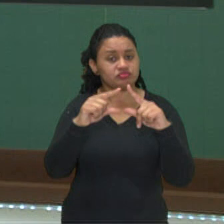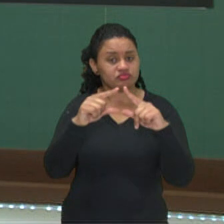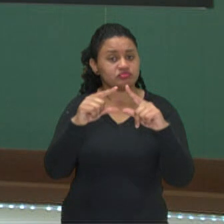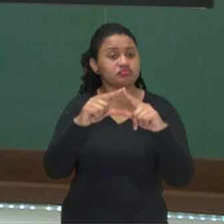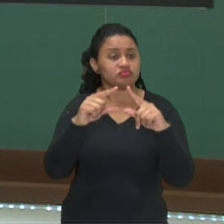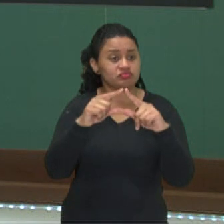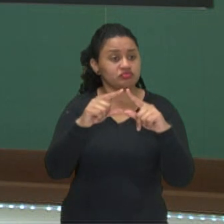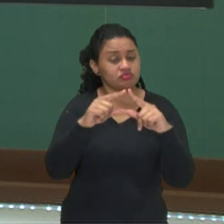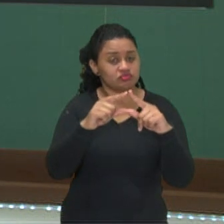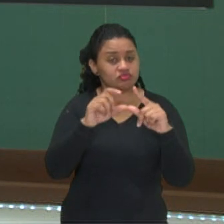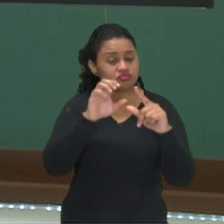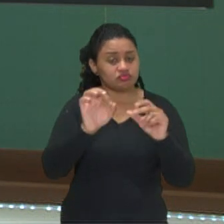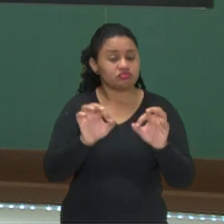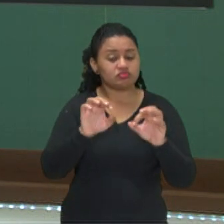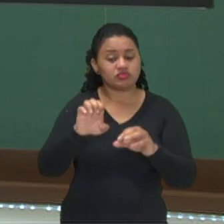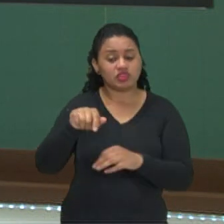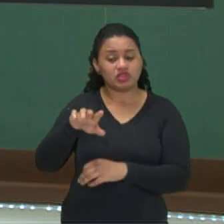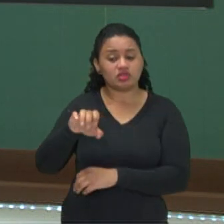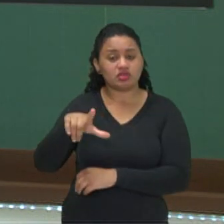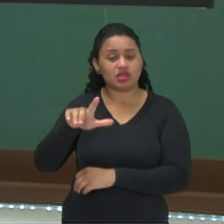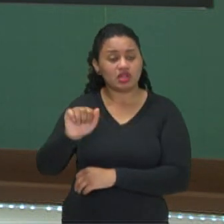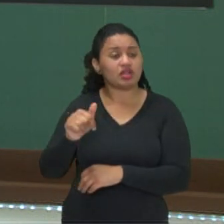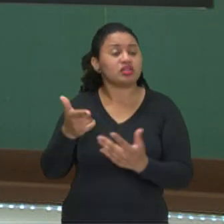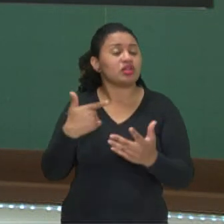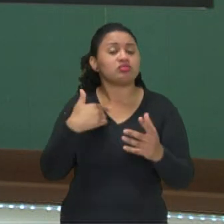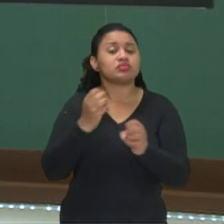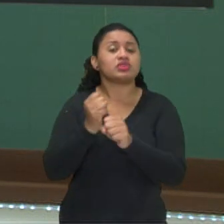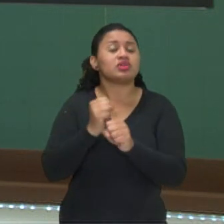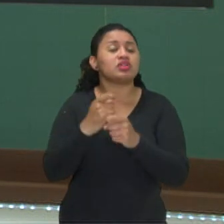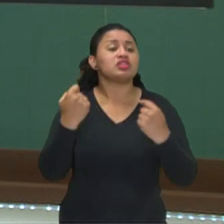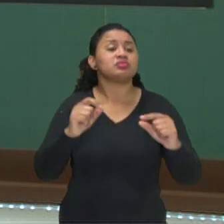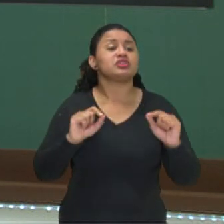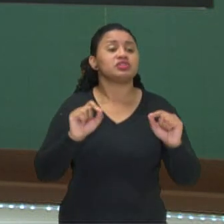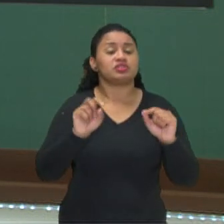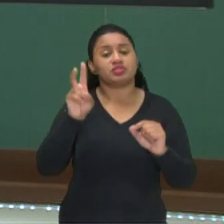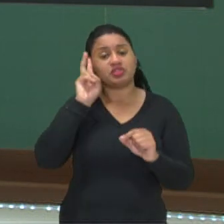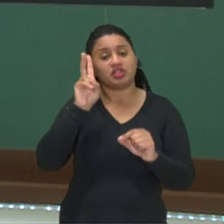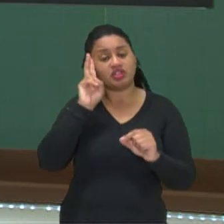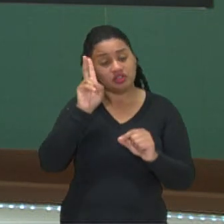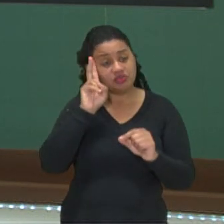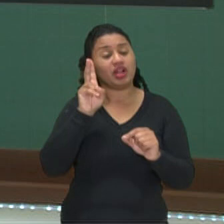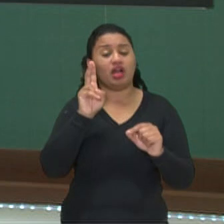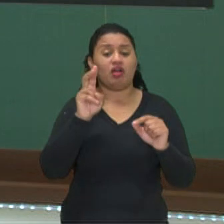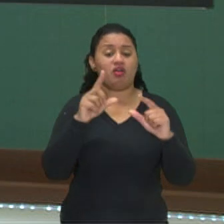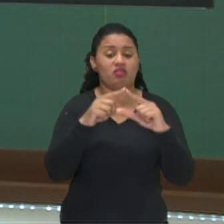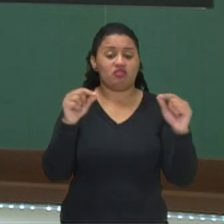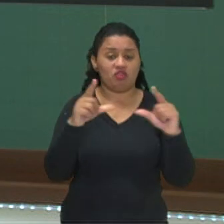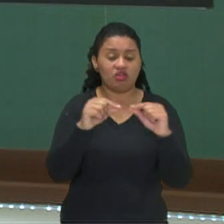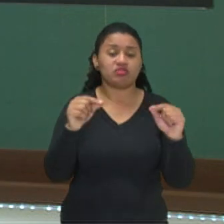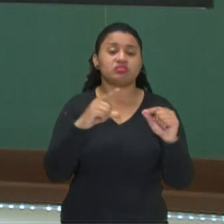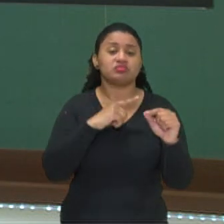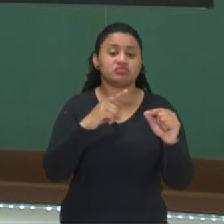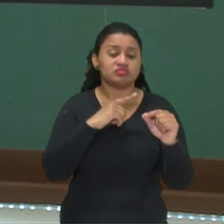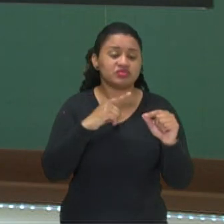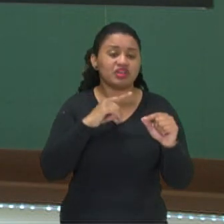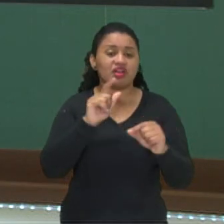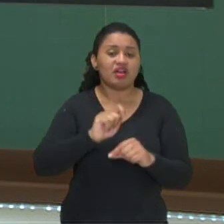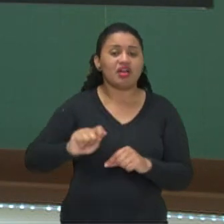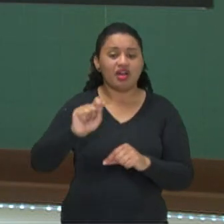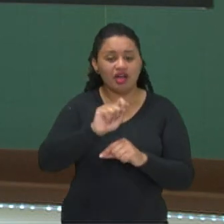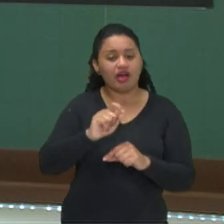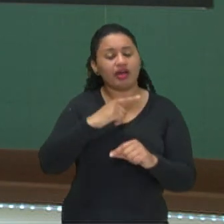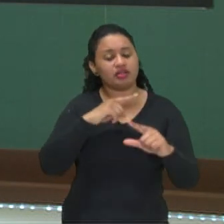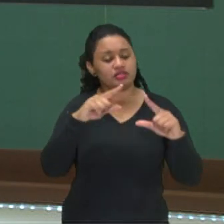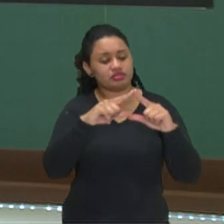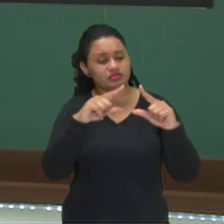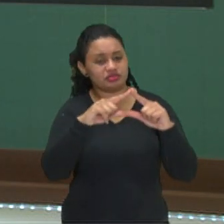triângulo equilátero. Então, para eu calcular, o que eu preciso? Lembrar da formulazinha da área de um